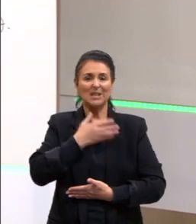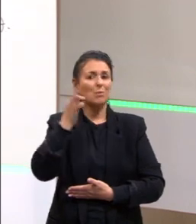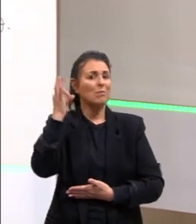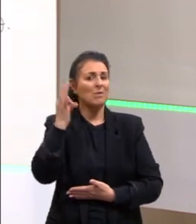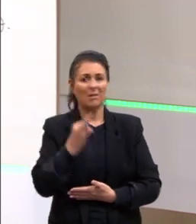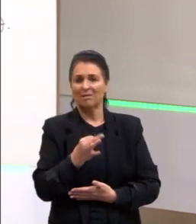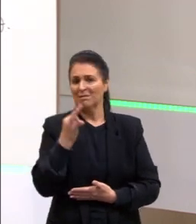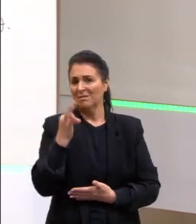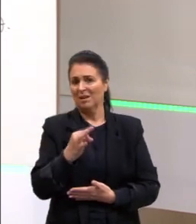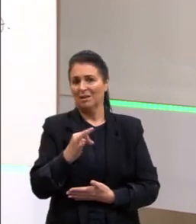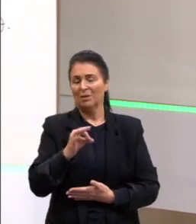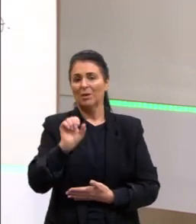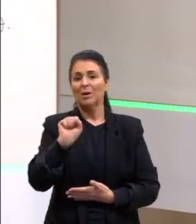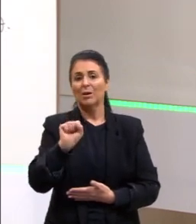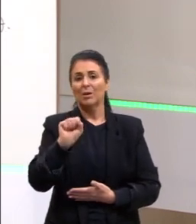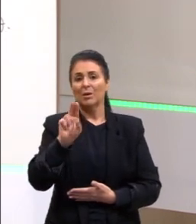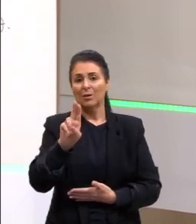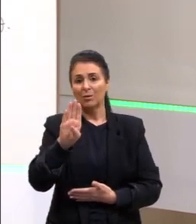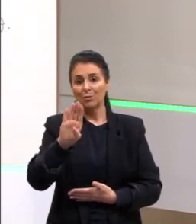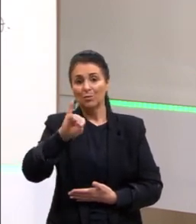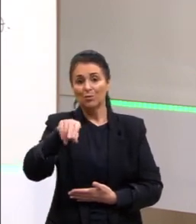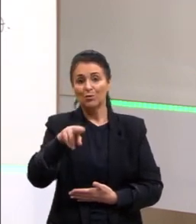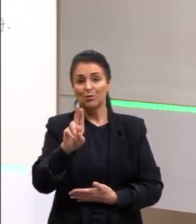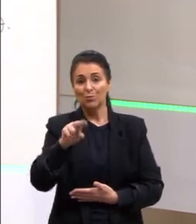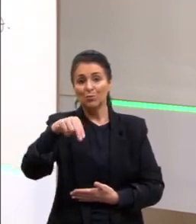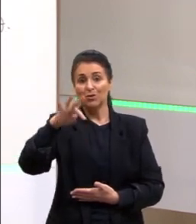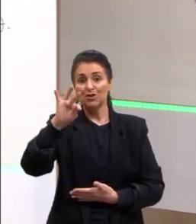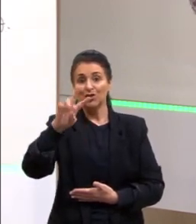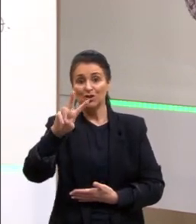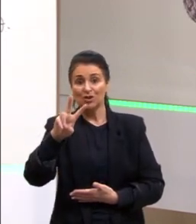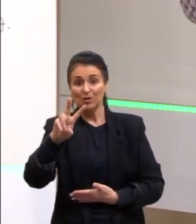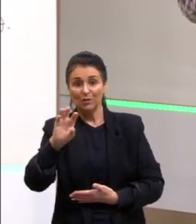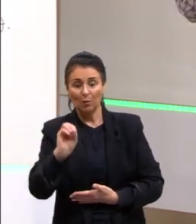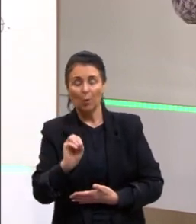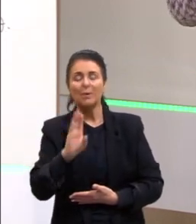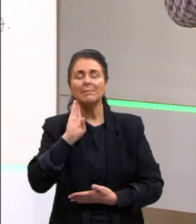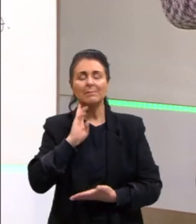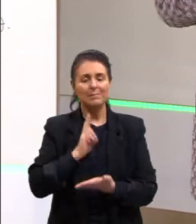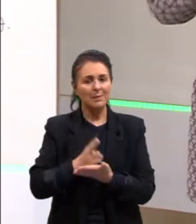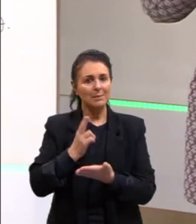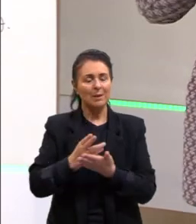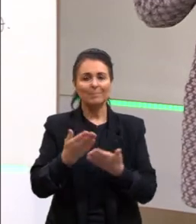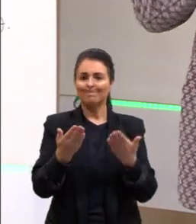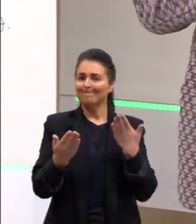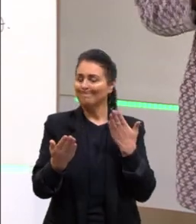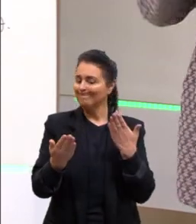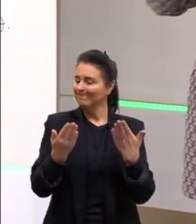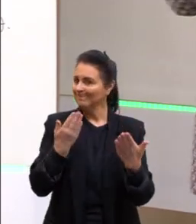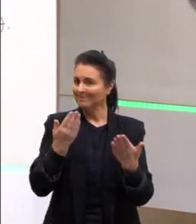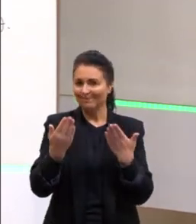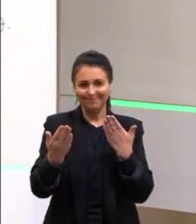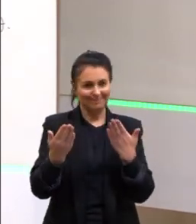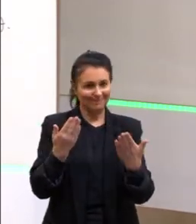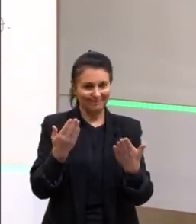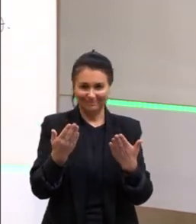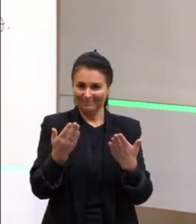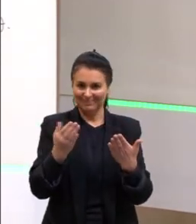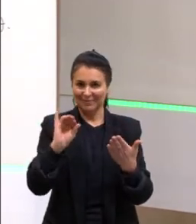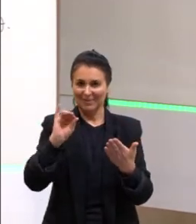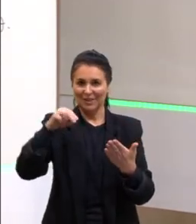lembra o subjuntivo não vai trazer certeza ele sempre trata de hipótese possibilidades dúvidas